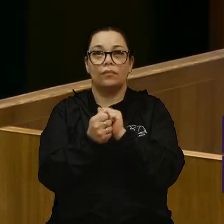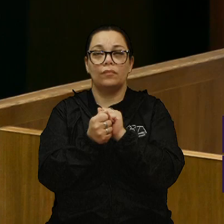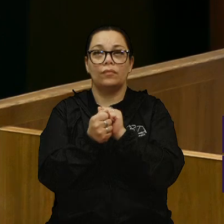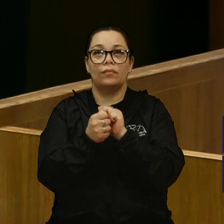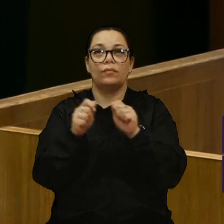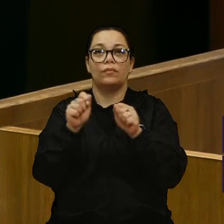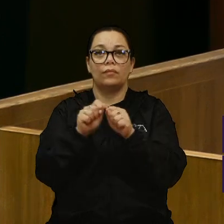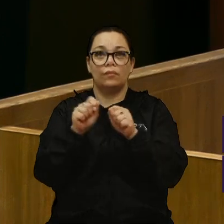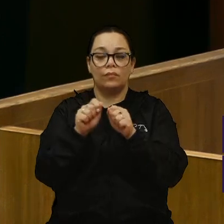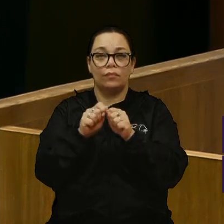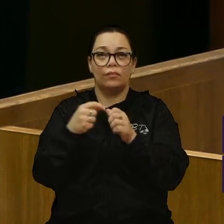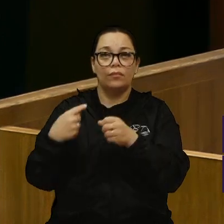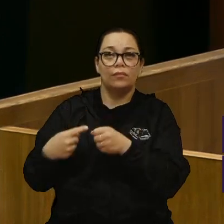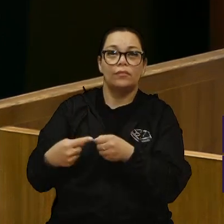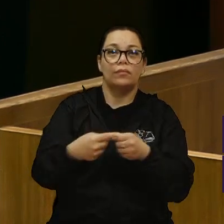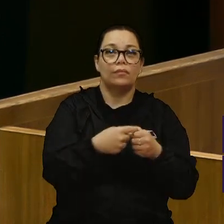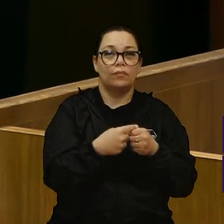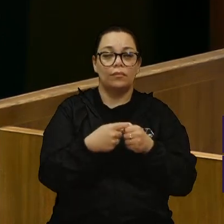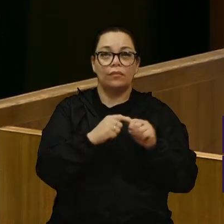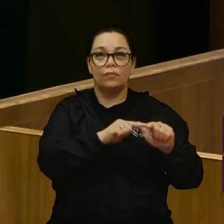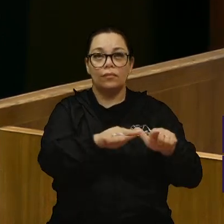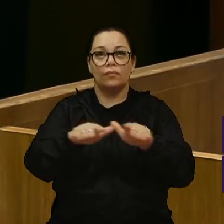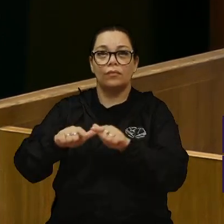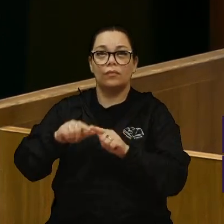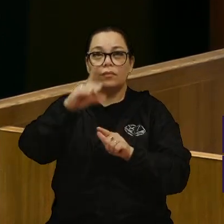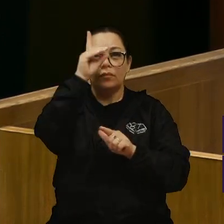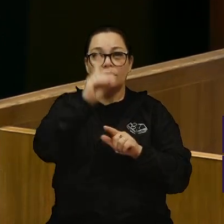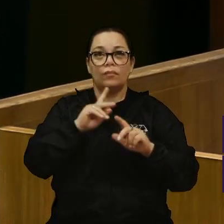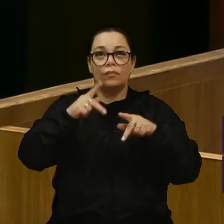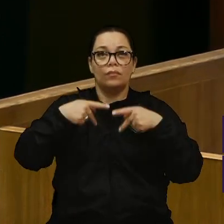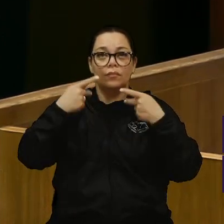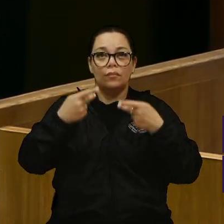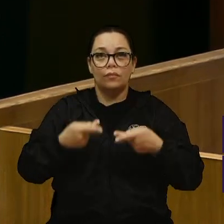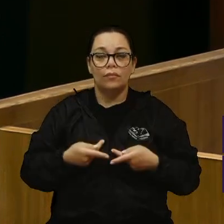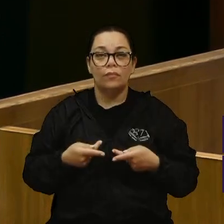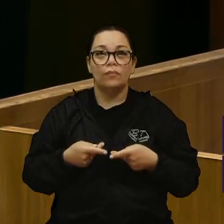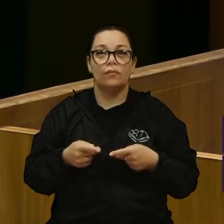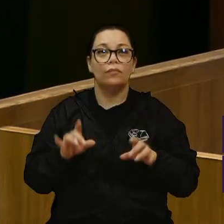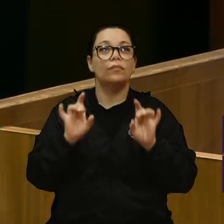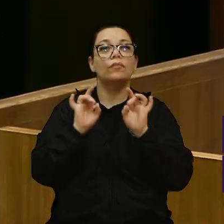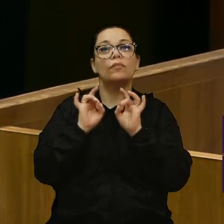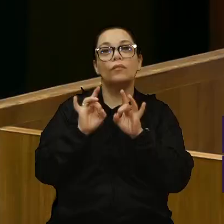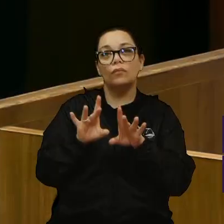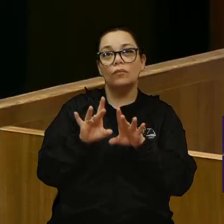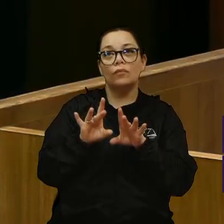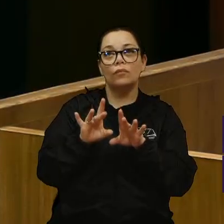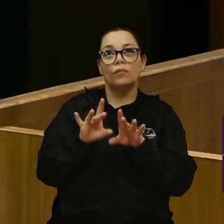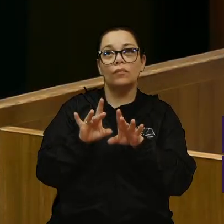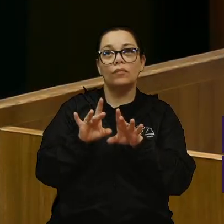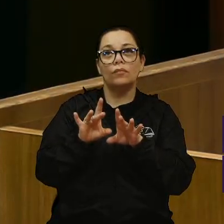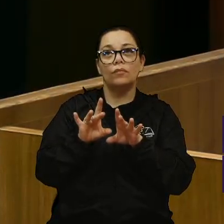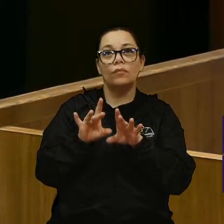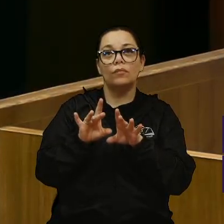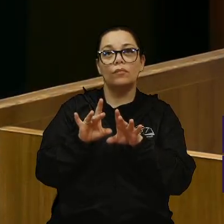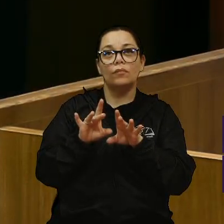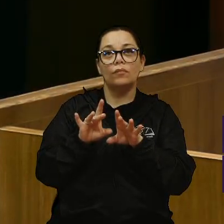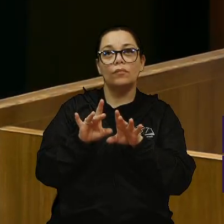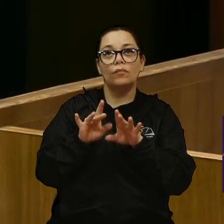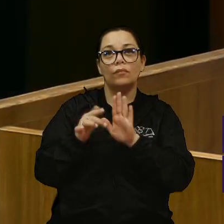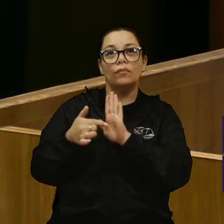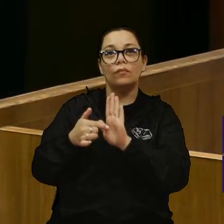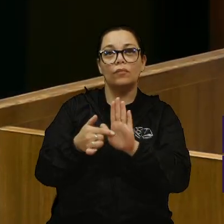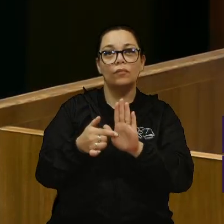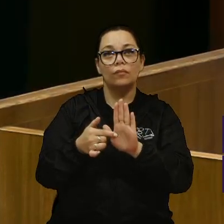fazer dessa cidade um lugar onde os direitos humanos não seja apenas uma